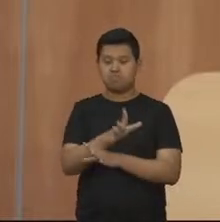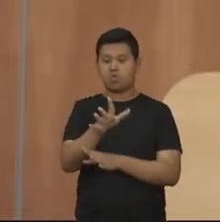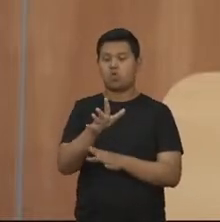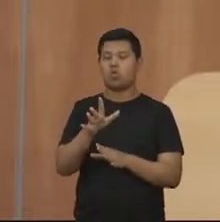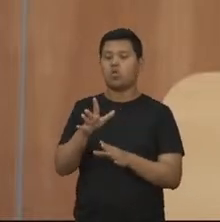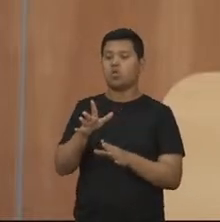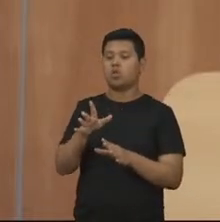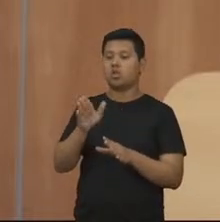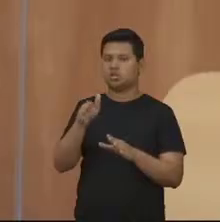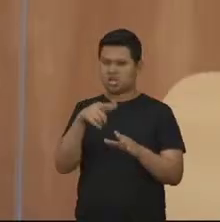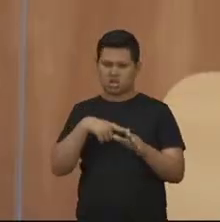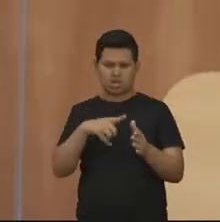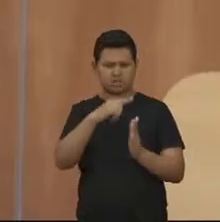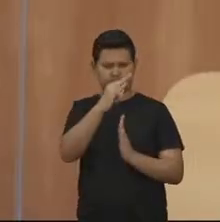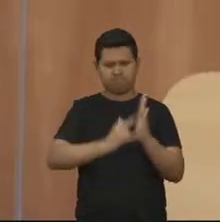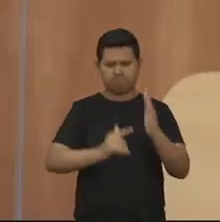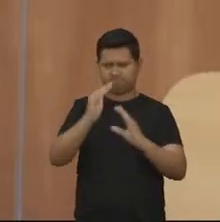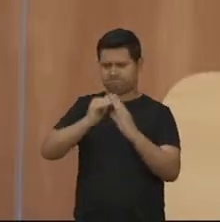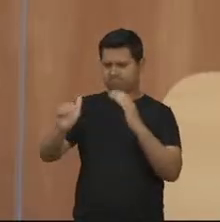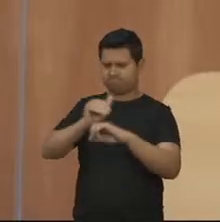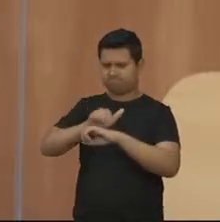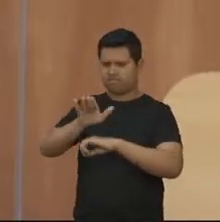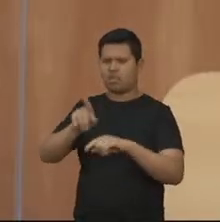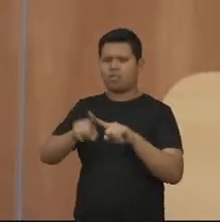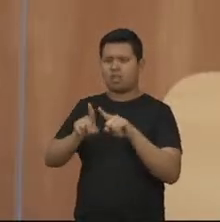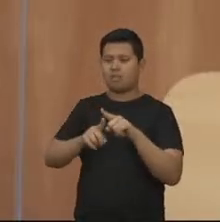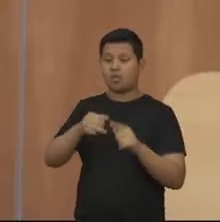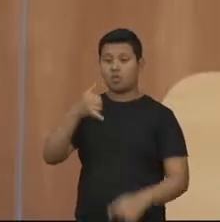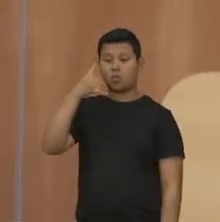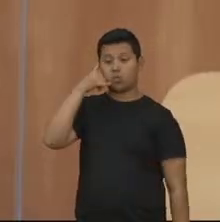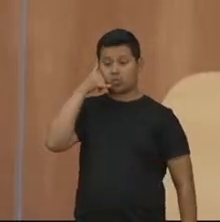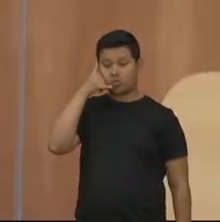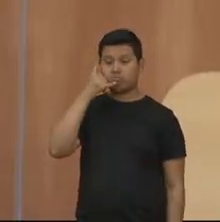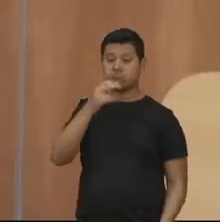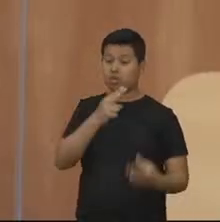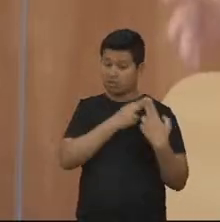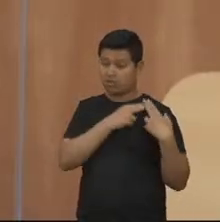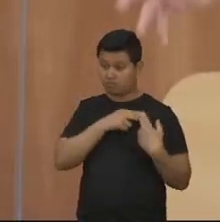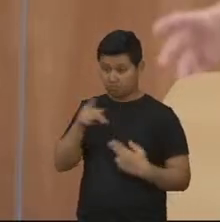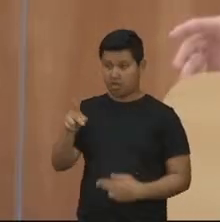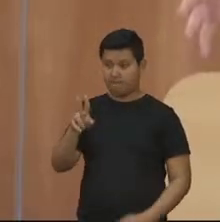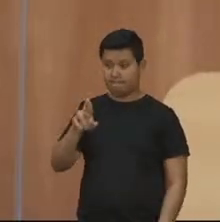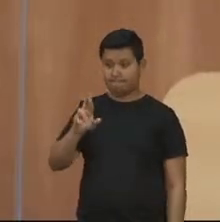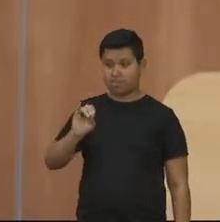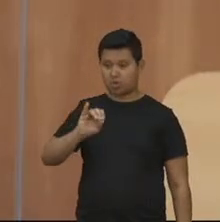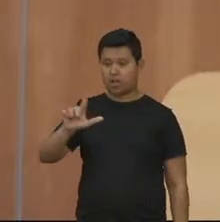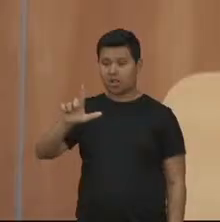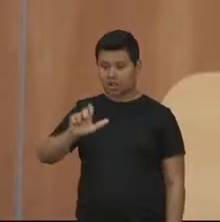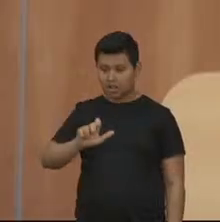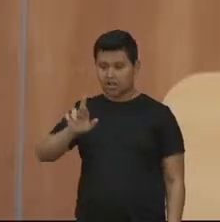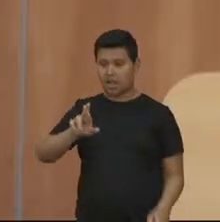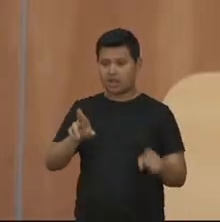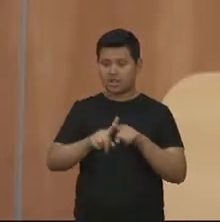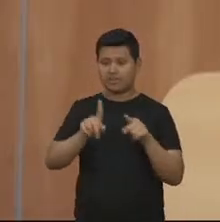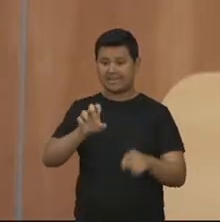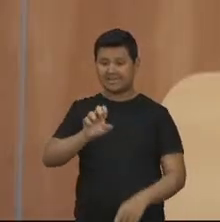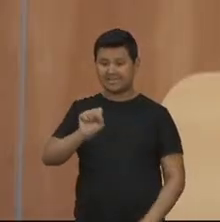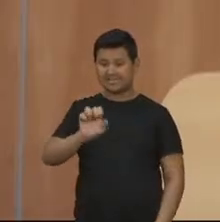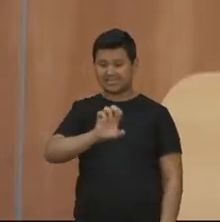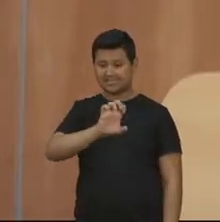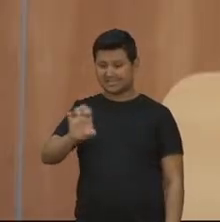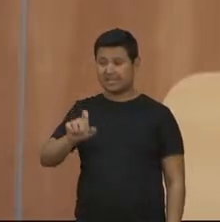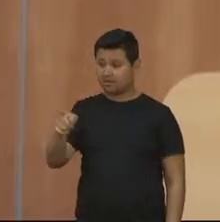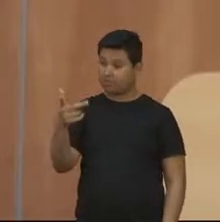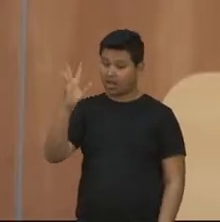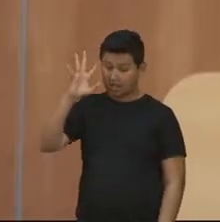acredito que já foi feito o ofício, a indicação. A gente também vai entrar em contato com os responsáveis, tanto da Prolar quanto do SAI, para que isso seja resolvido. E aí eu